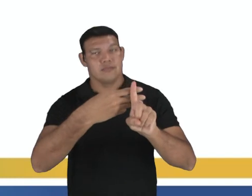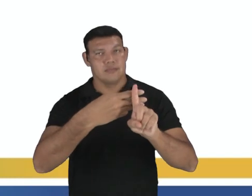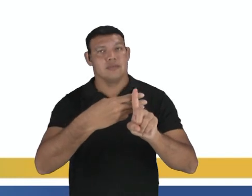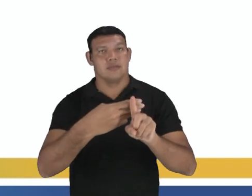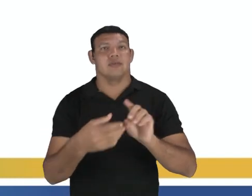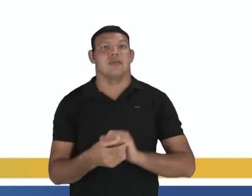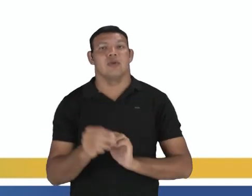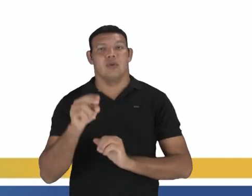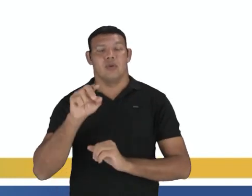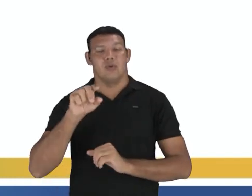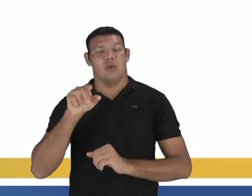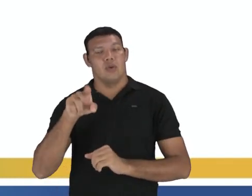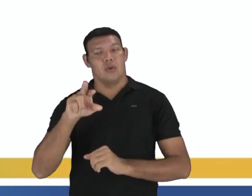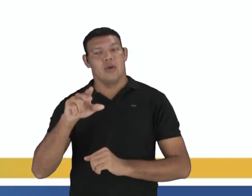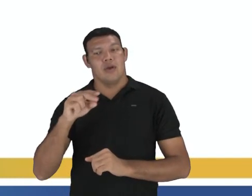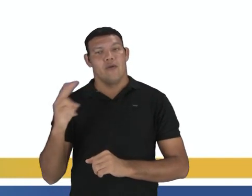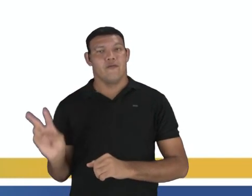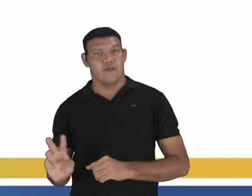ele nunca muda.